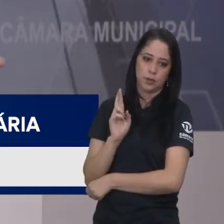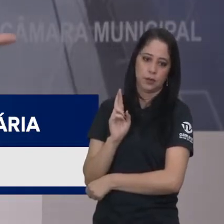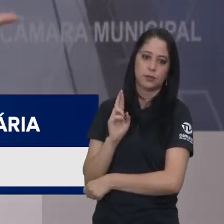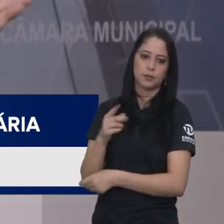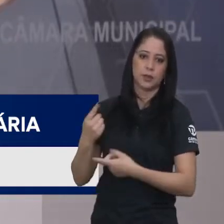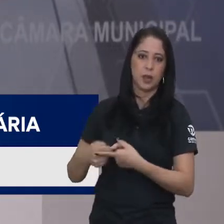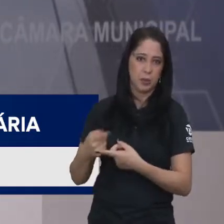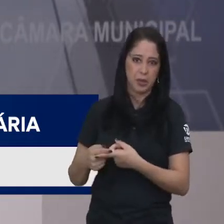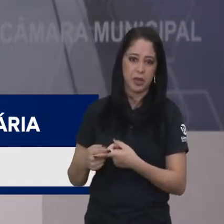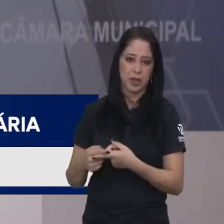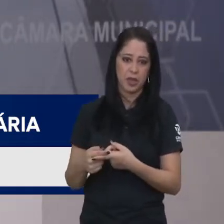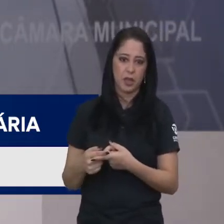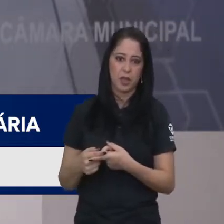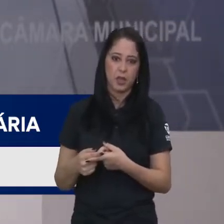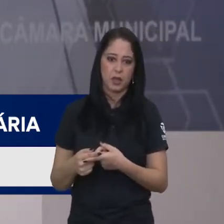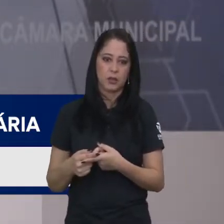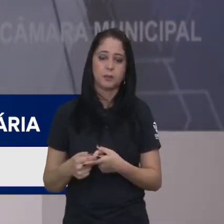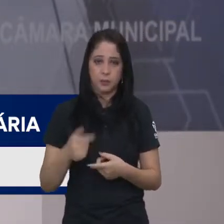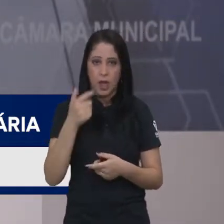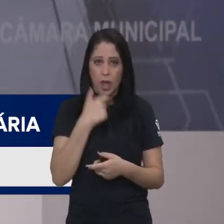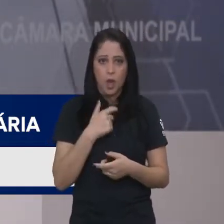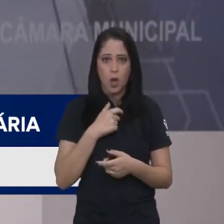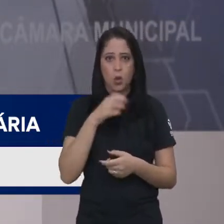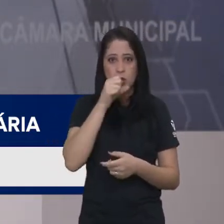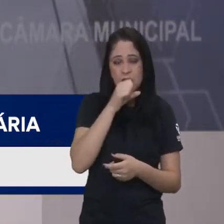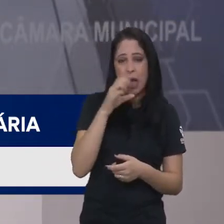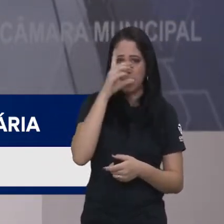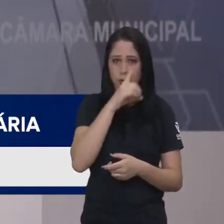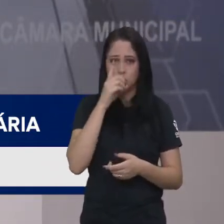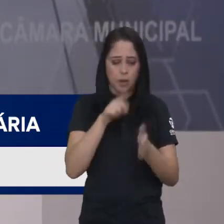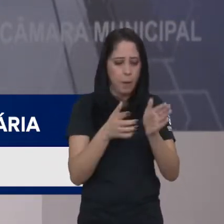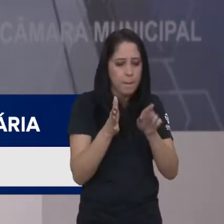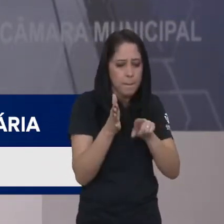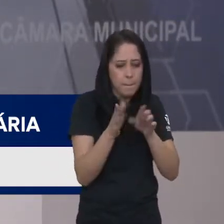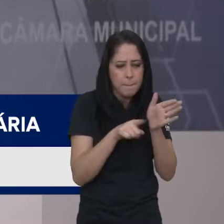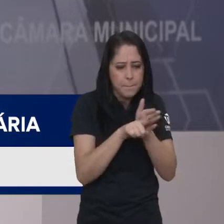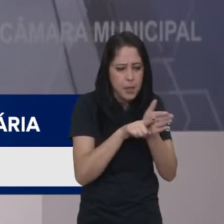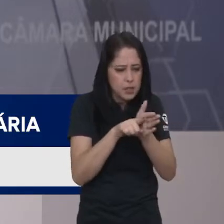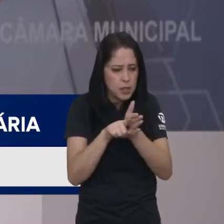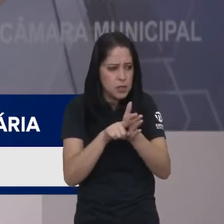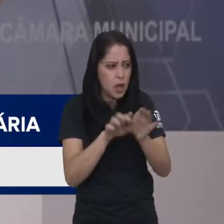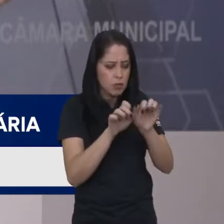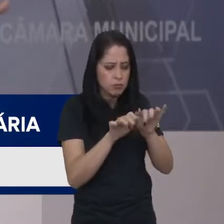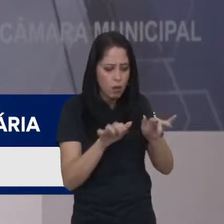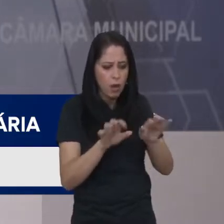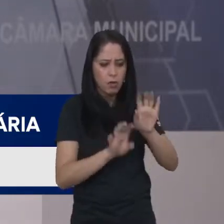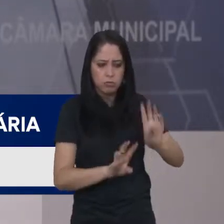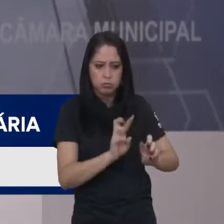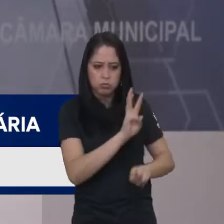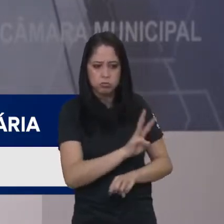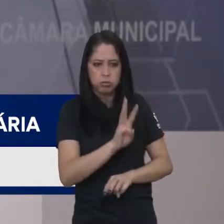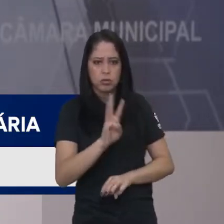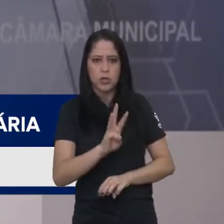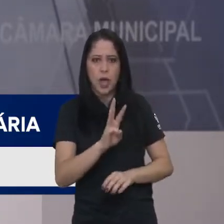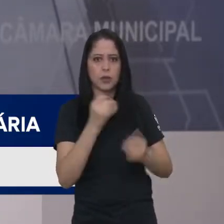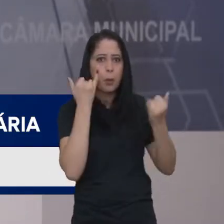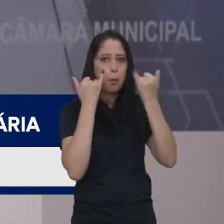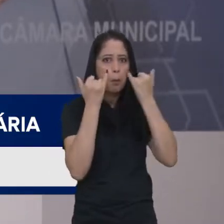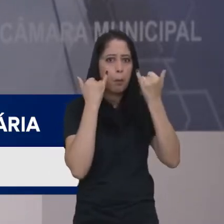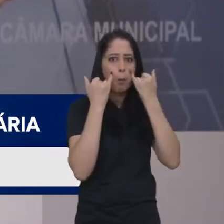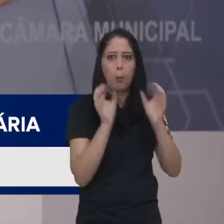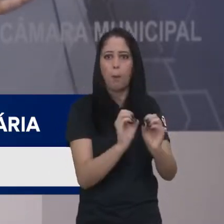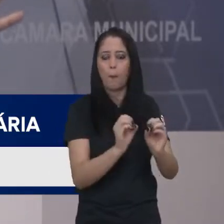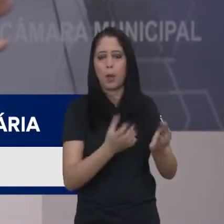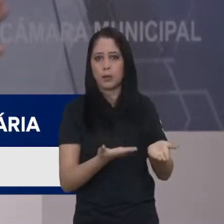Porque a gente não viu isso, pelo menos, eu pesquisei, no final de semana, eu pesquisei muito no site, não encontrei essas informações lá, e essas informações teriam que estar